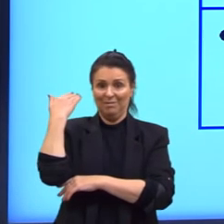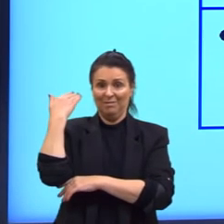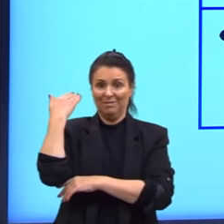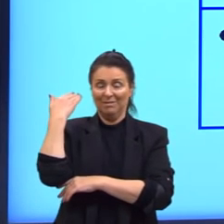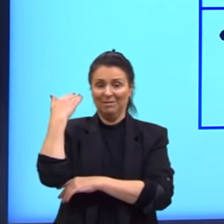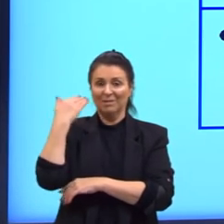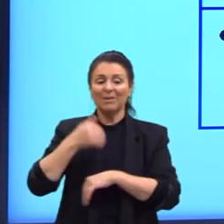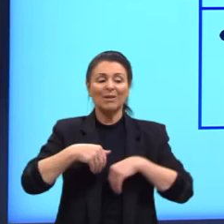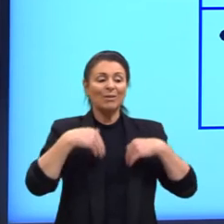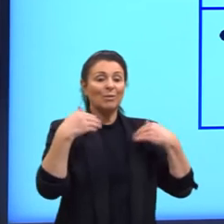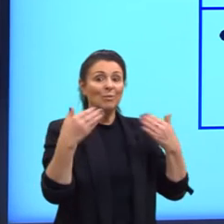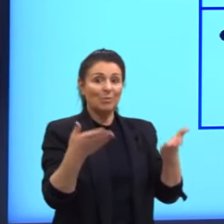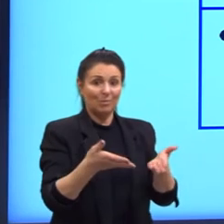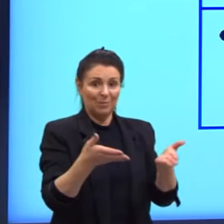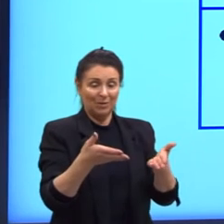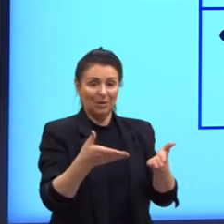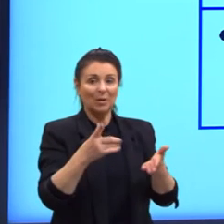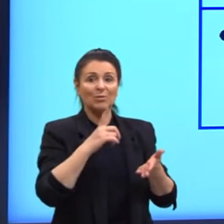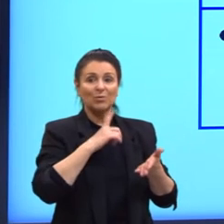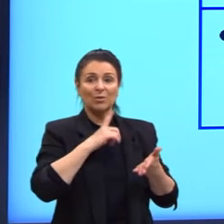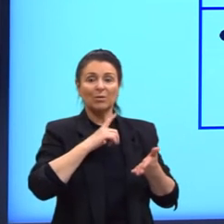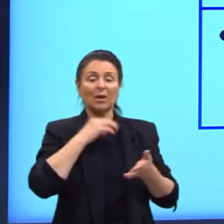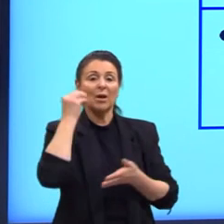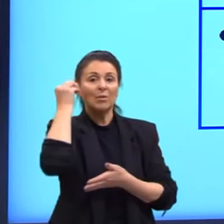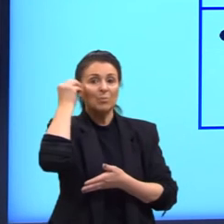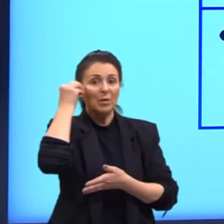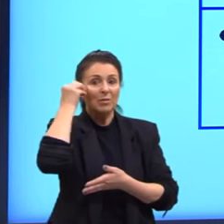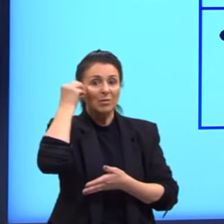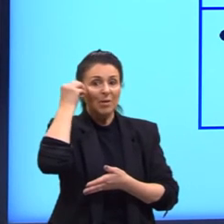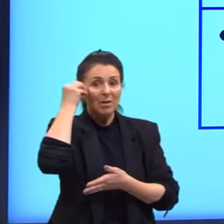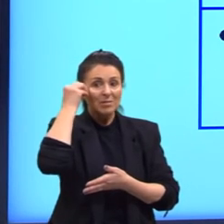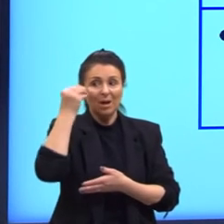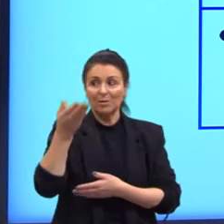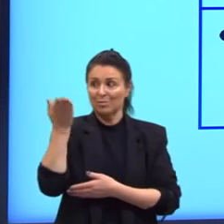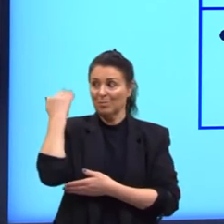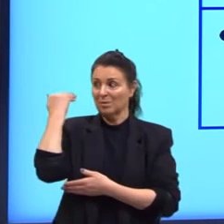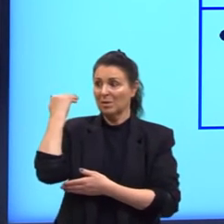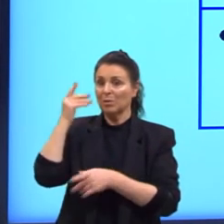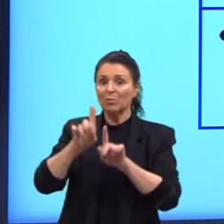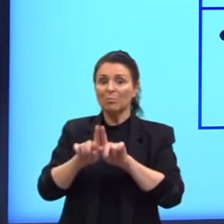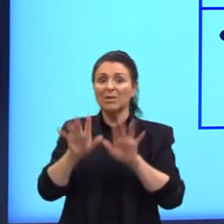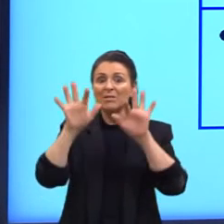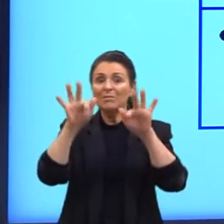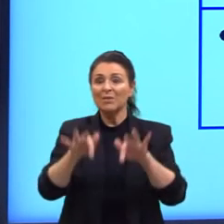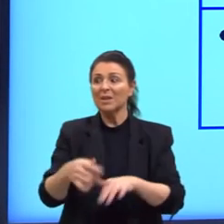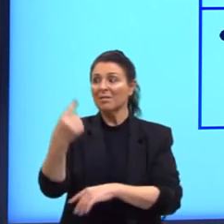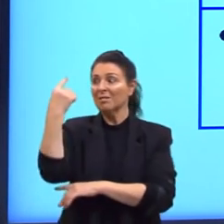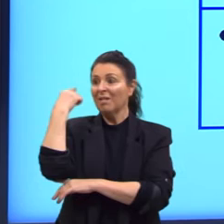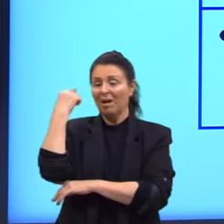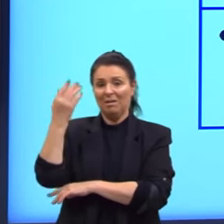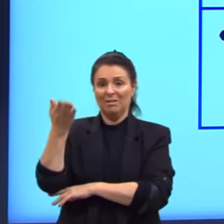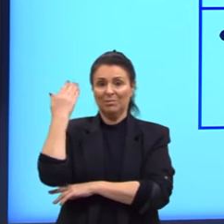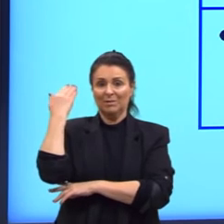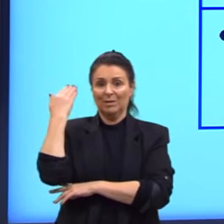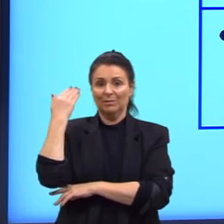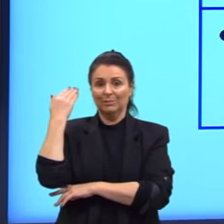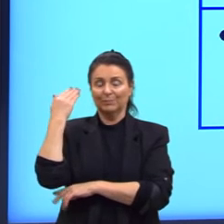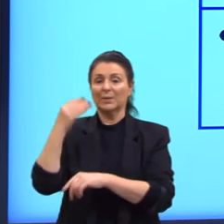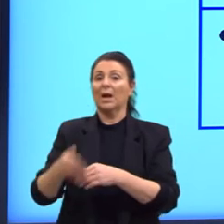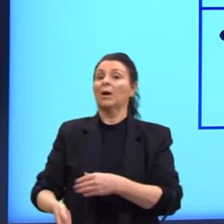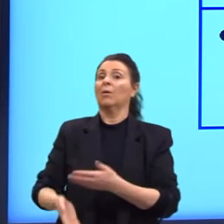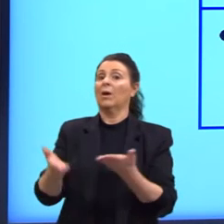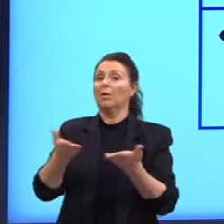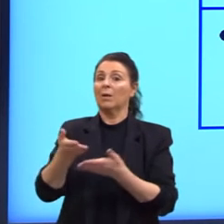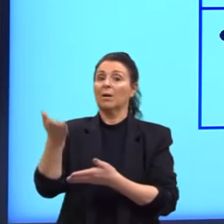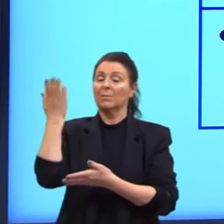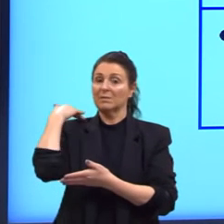no presente perfeito eu tenho experiências no passado que já terminaram assim como no passado perfeito